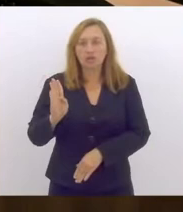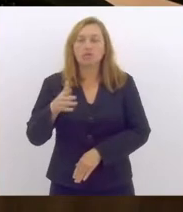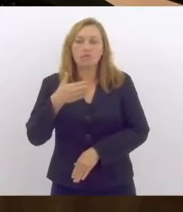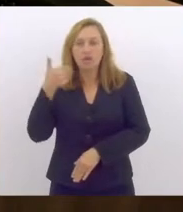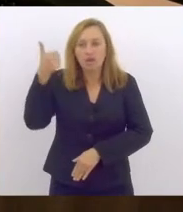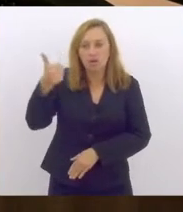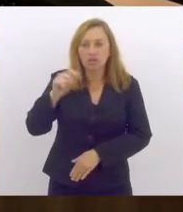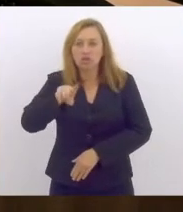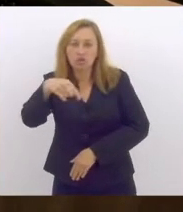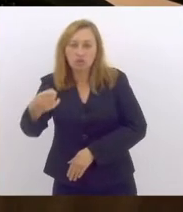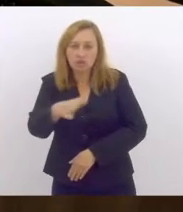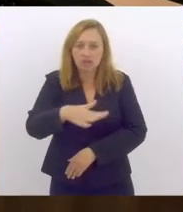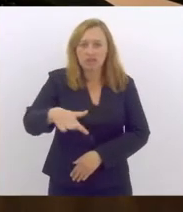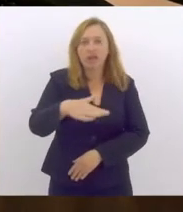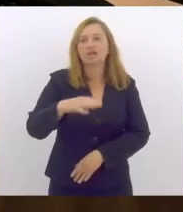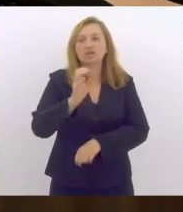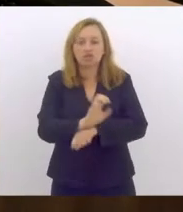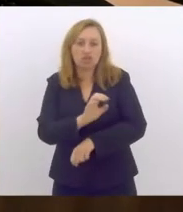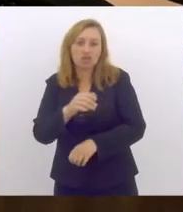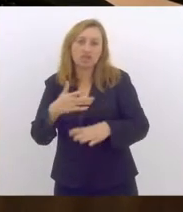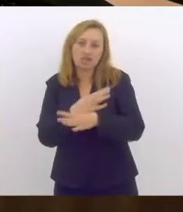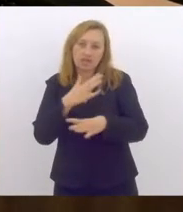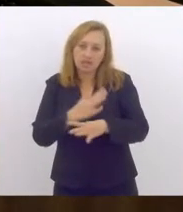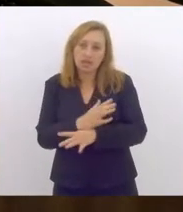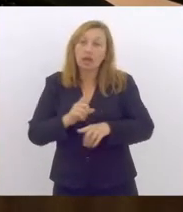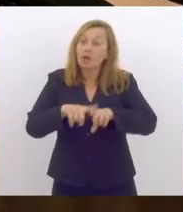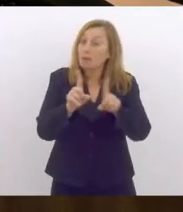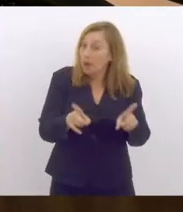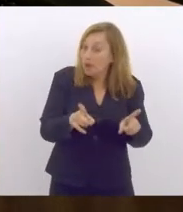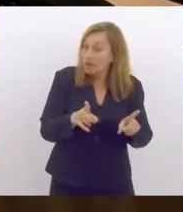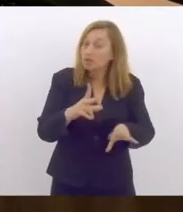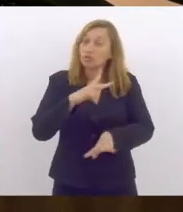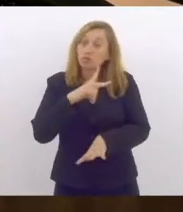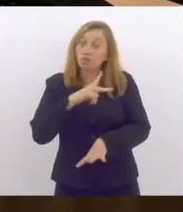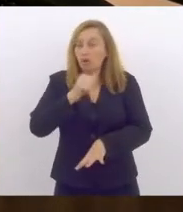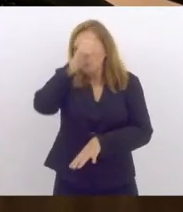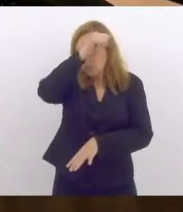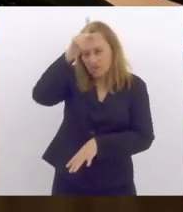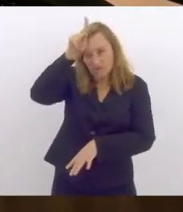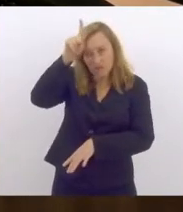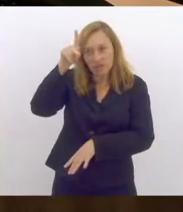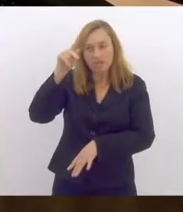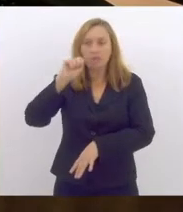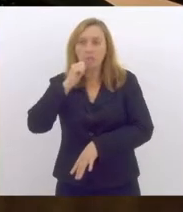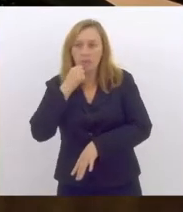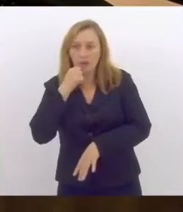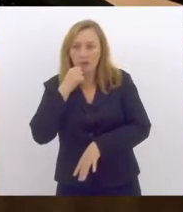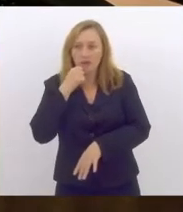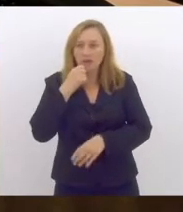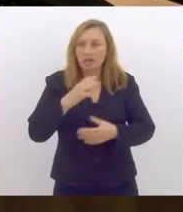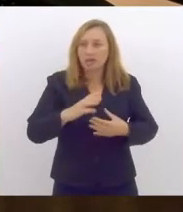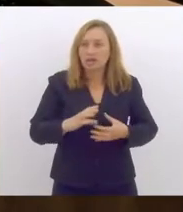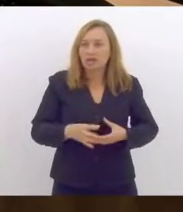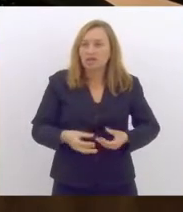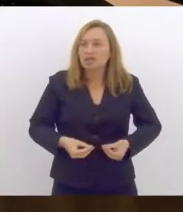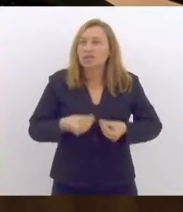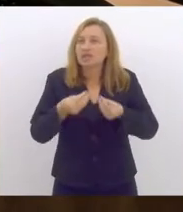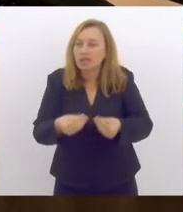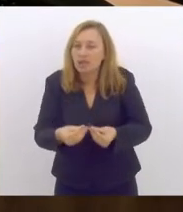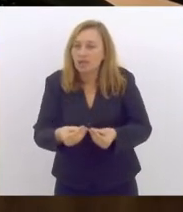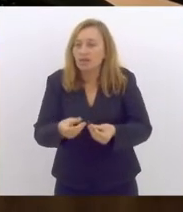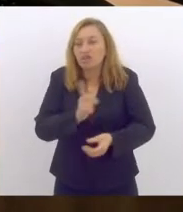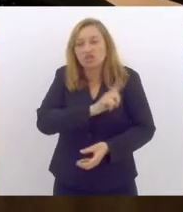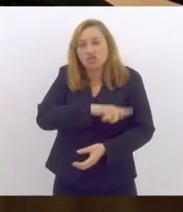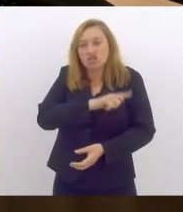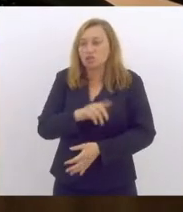melhorias em outras áreas do Estado e da cidade, mas foi o próprio prefeito Eduardo Paes que demoveu a gestão do